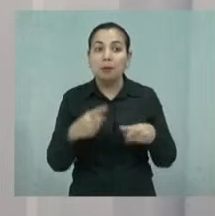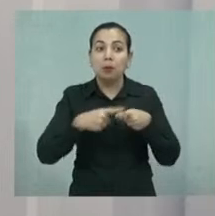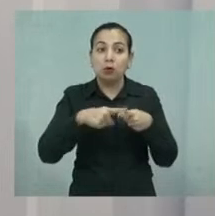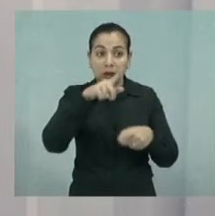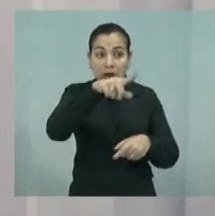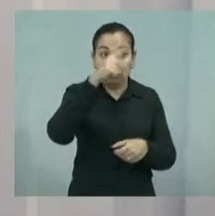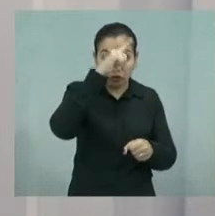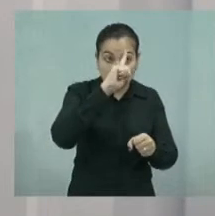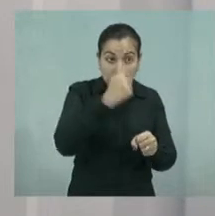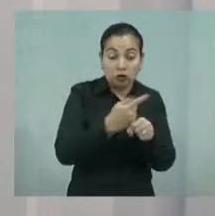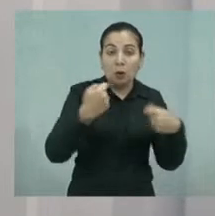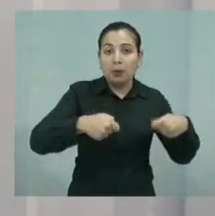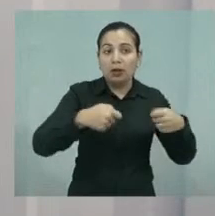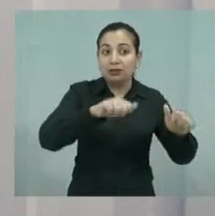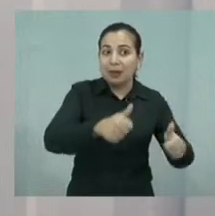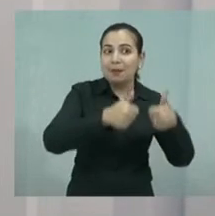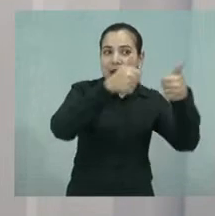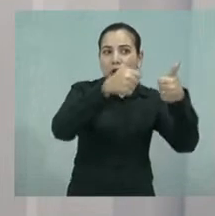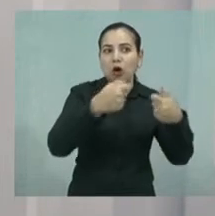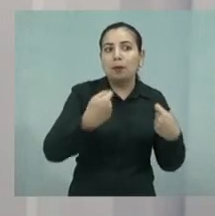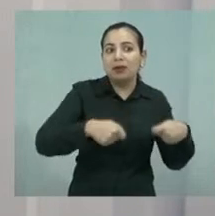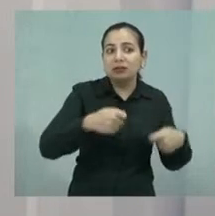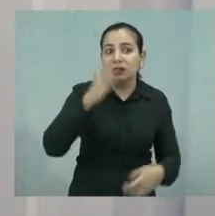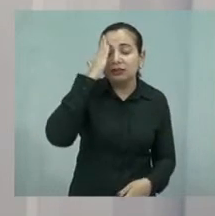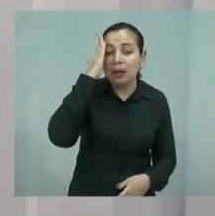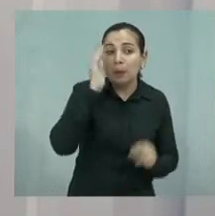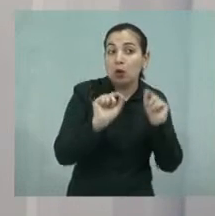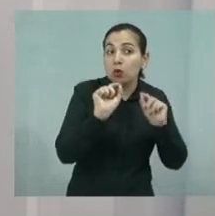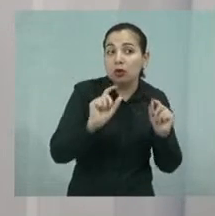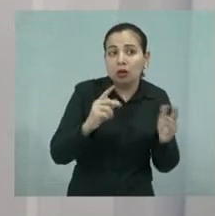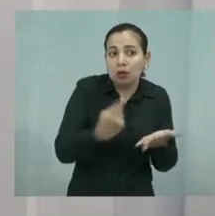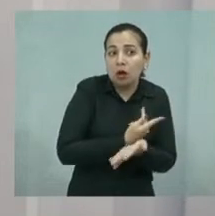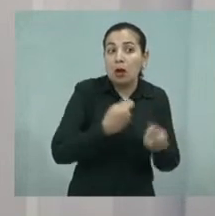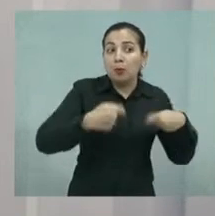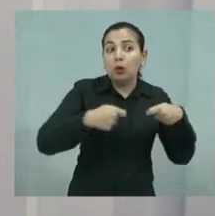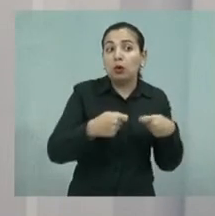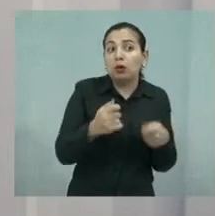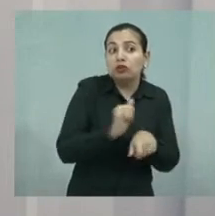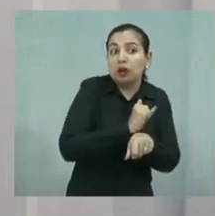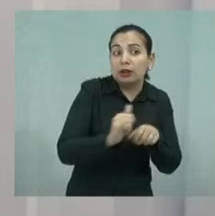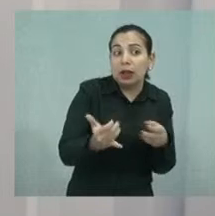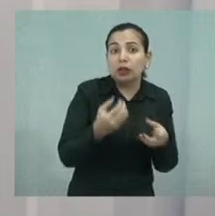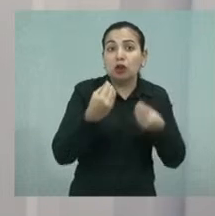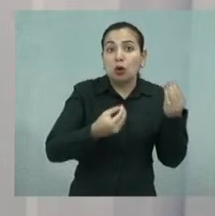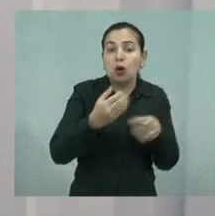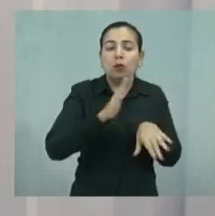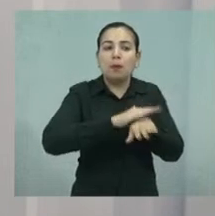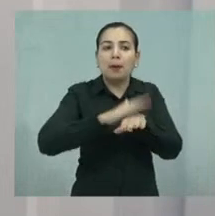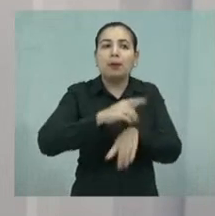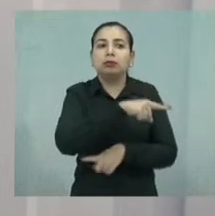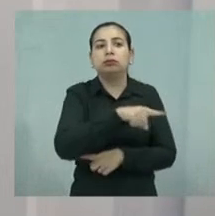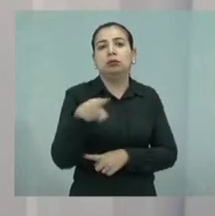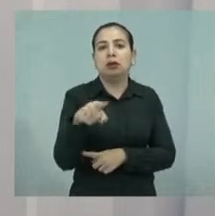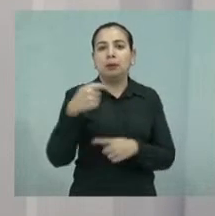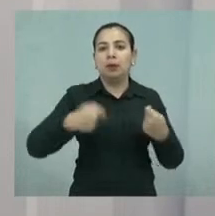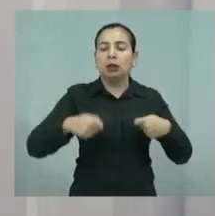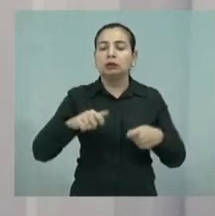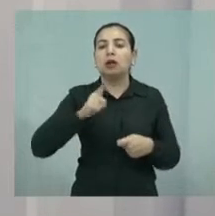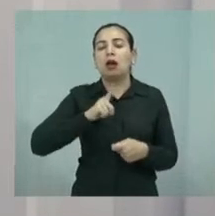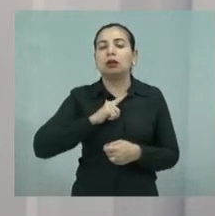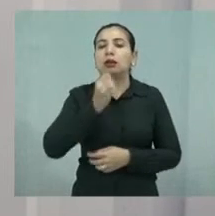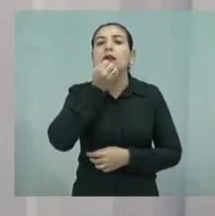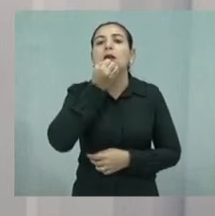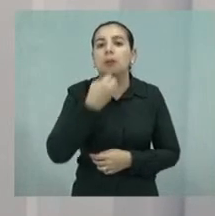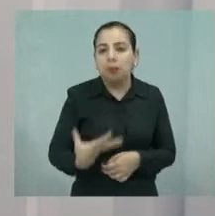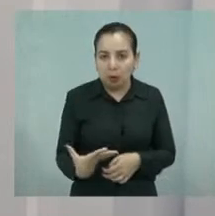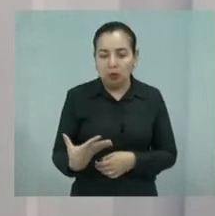vez melhor embasado para que as políticas públicas alcancem os seus resultados, para que o gestor alcance